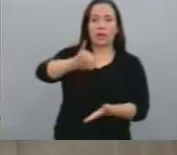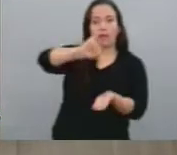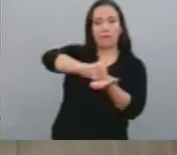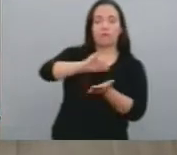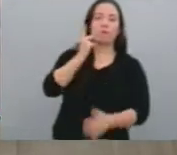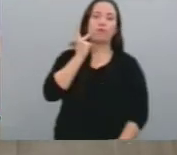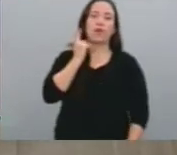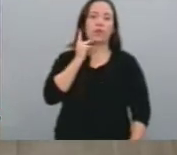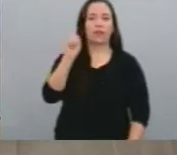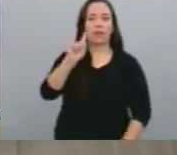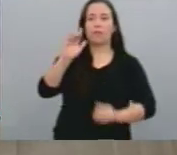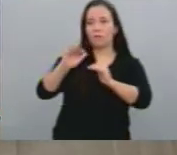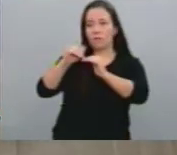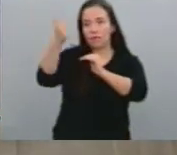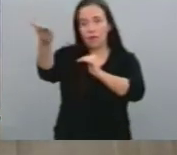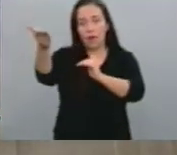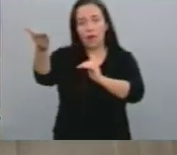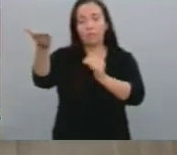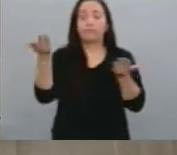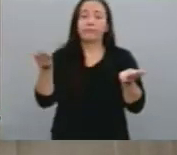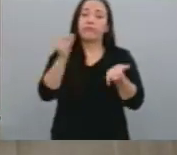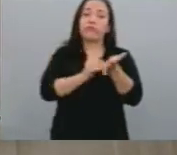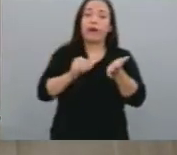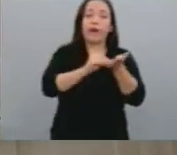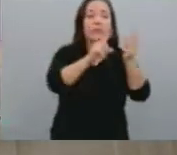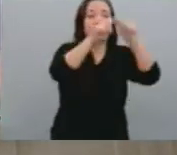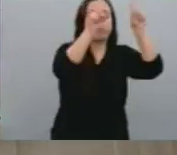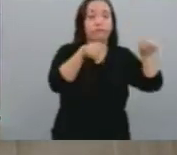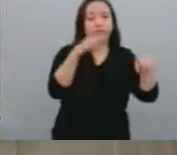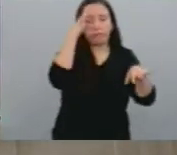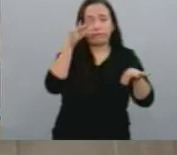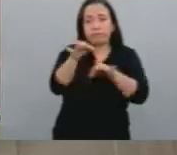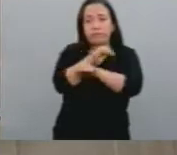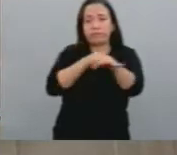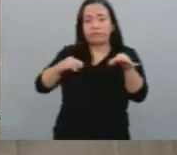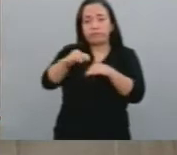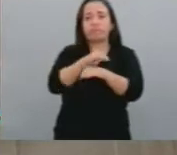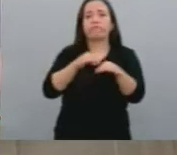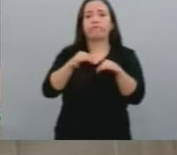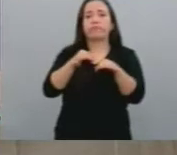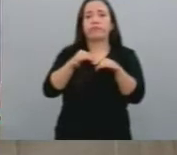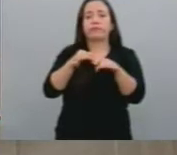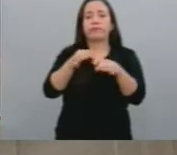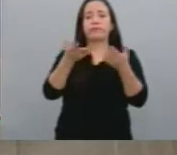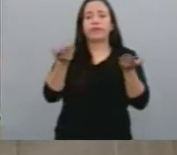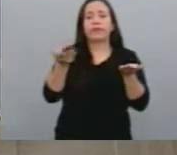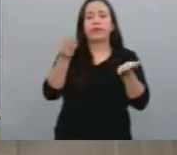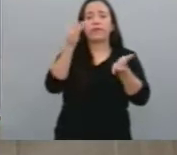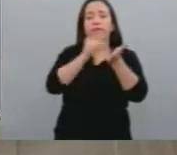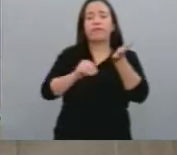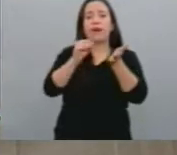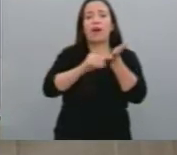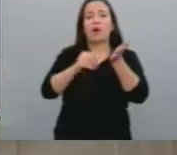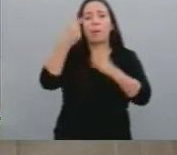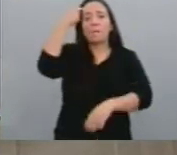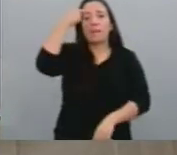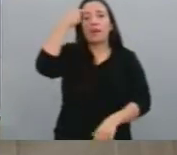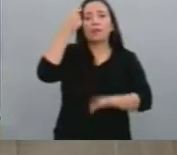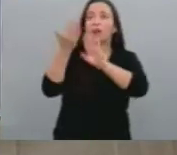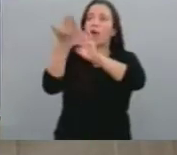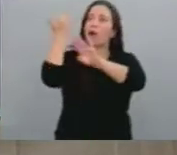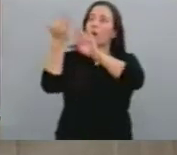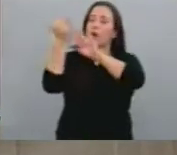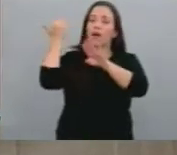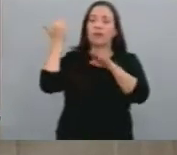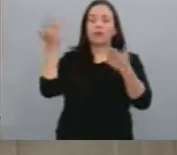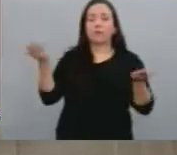Mas faltou visão estratégica. Apostaram errado, apostaram no passado. É por isso que vão